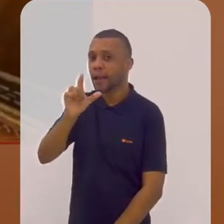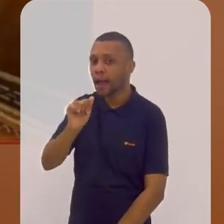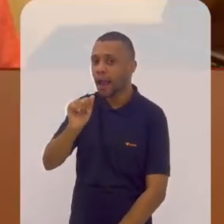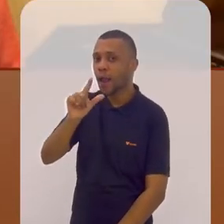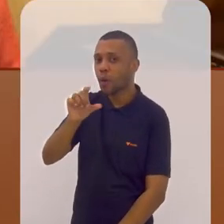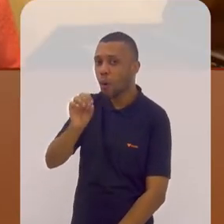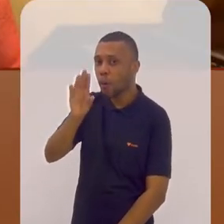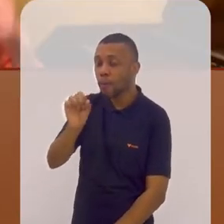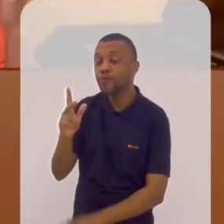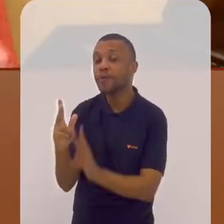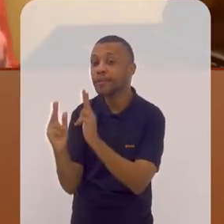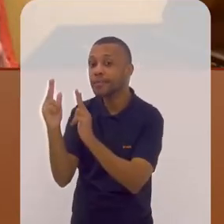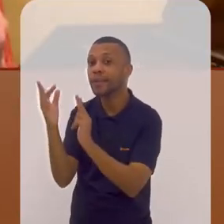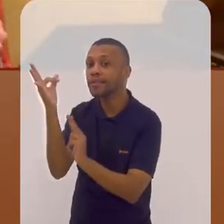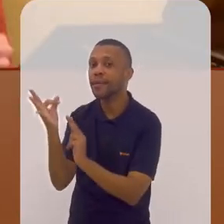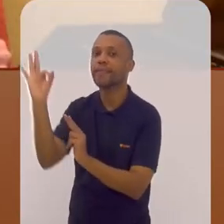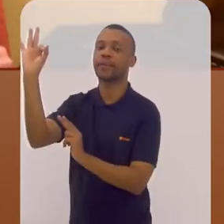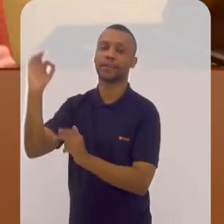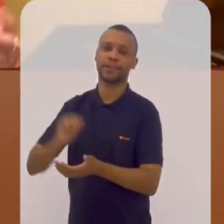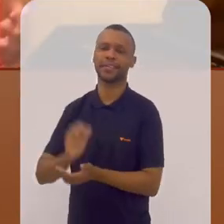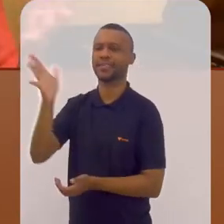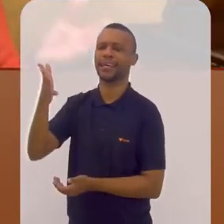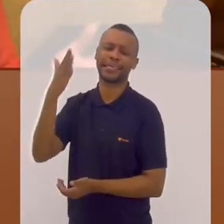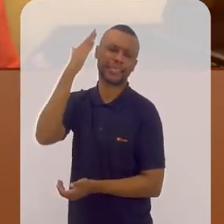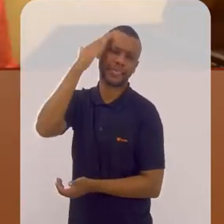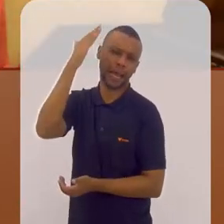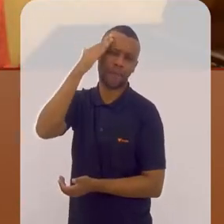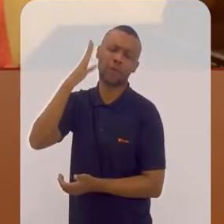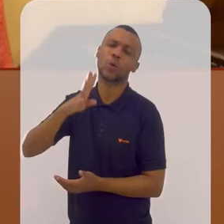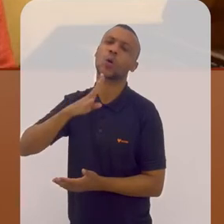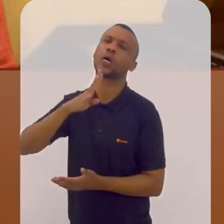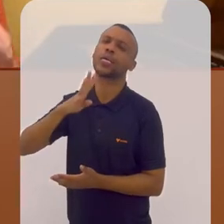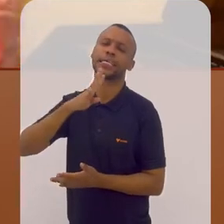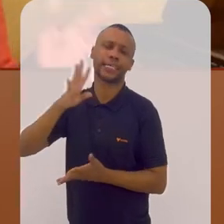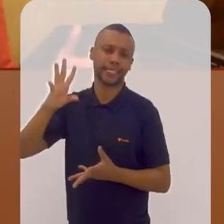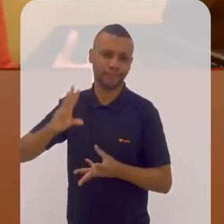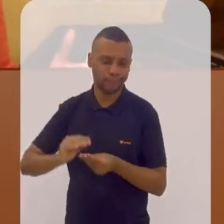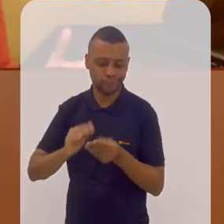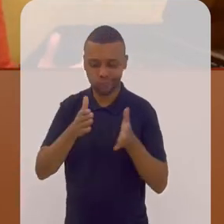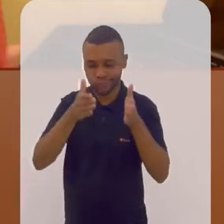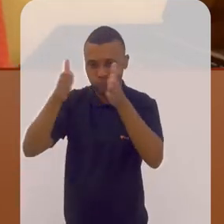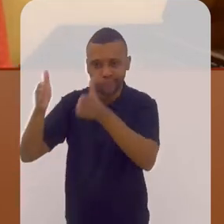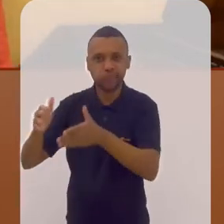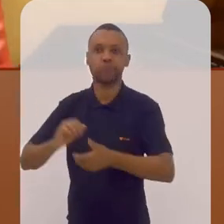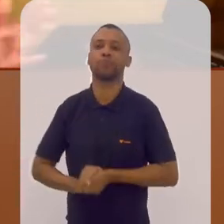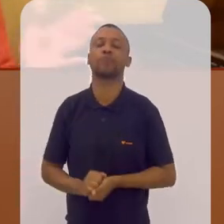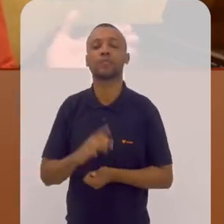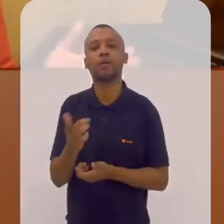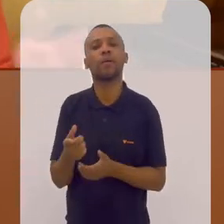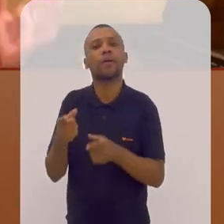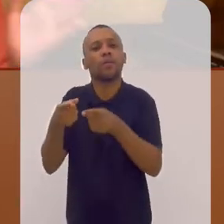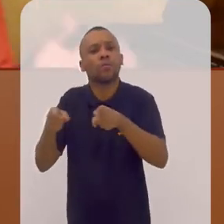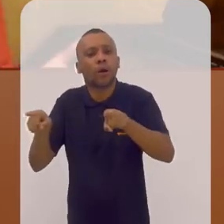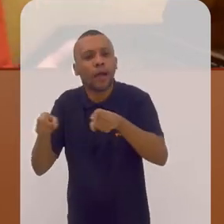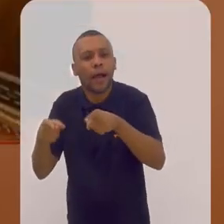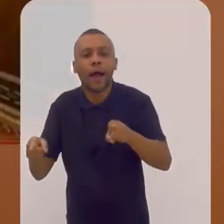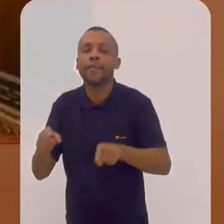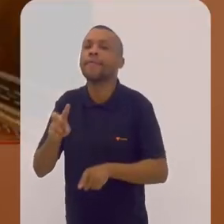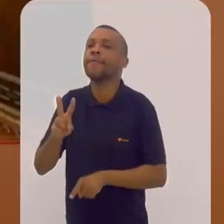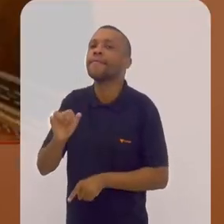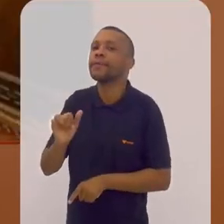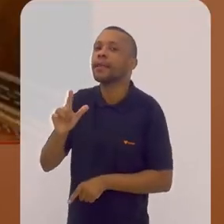Chic. E é não muito mais recente também, né? Exatamente. Não conseguia. Então, tocaram um